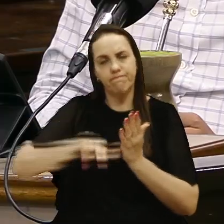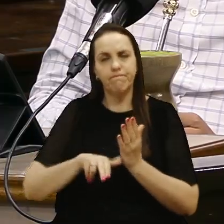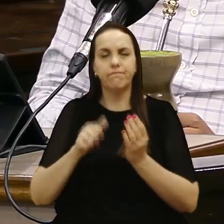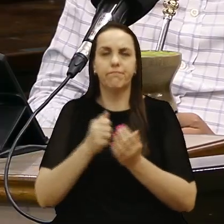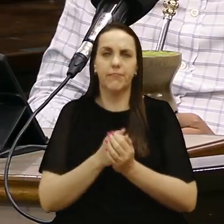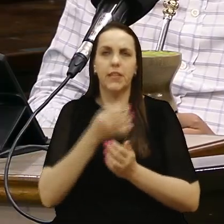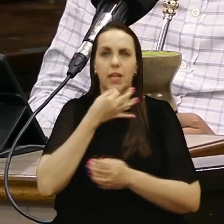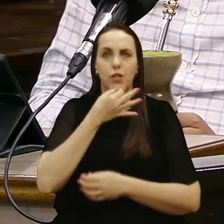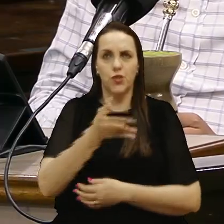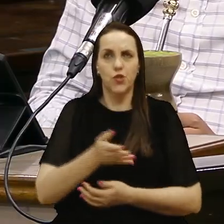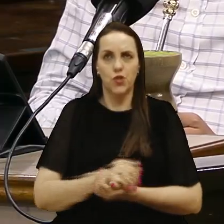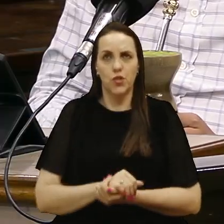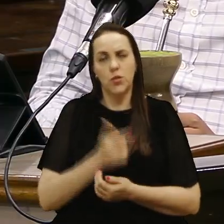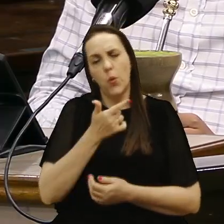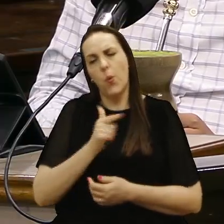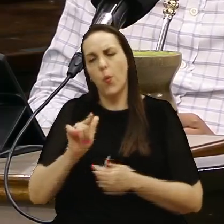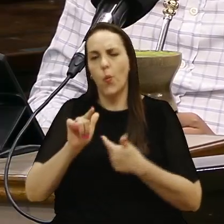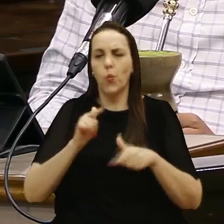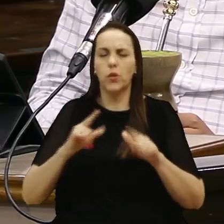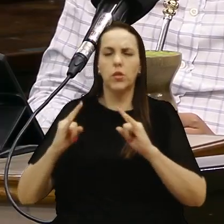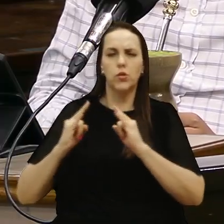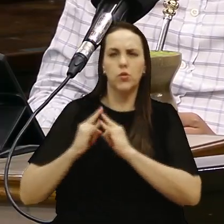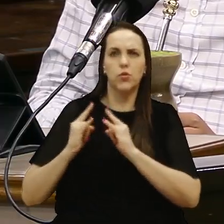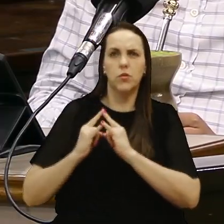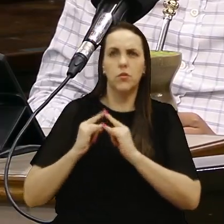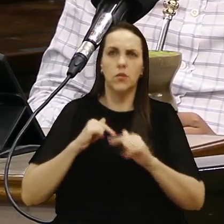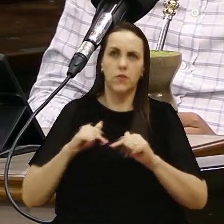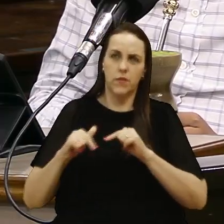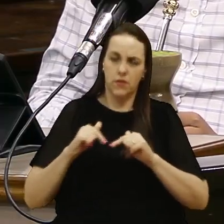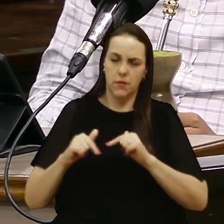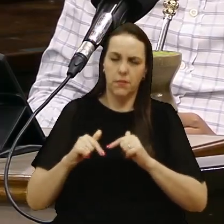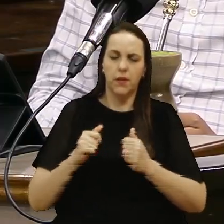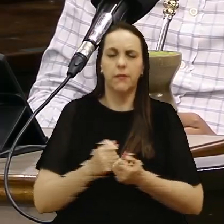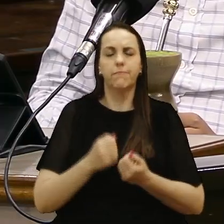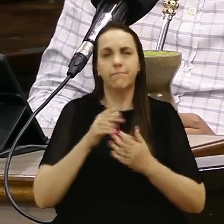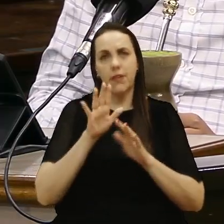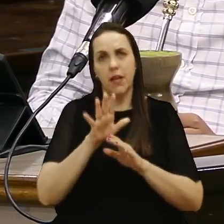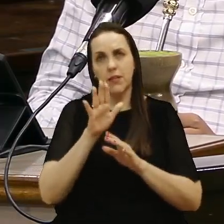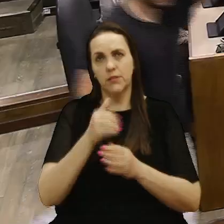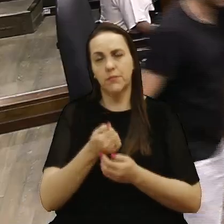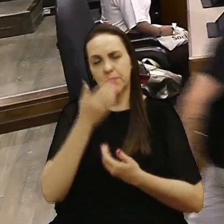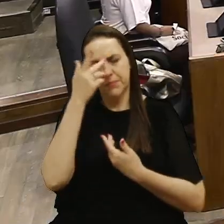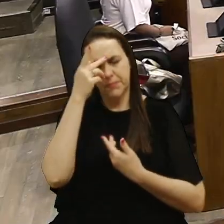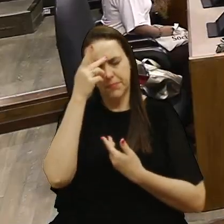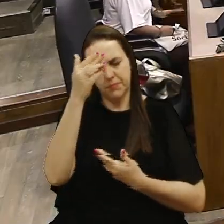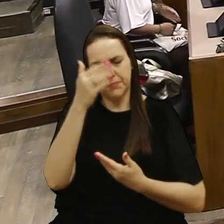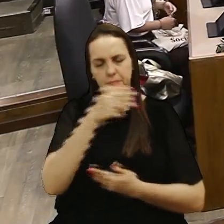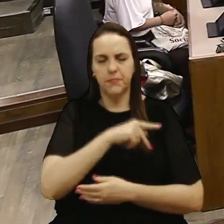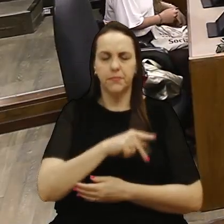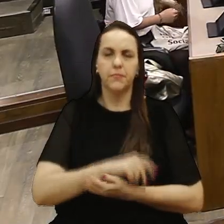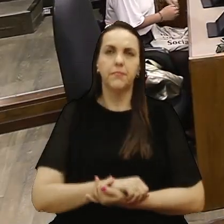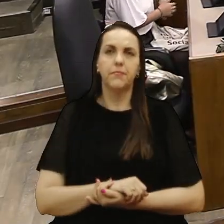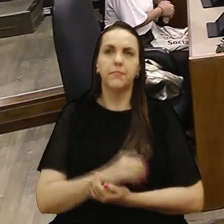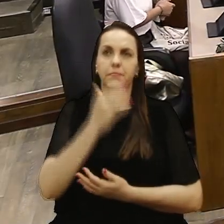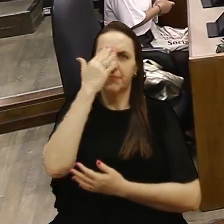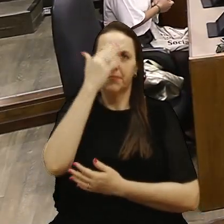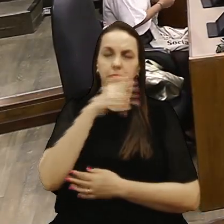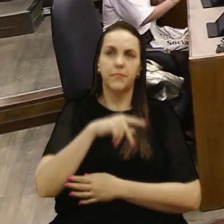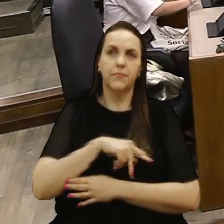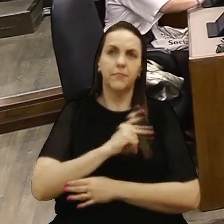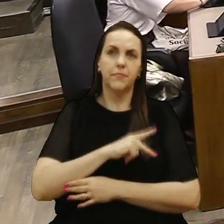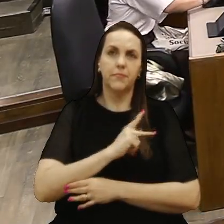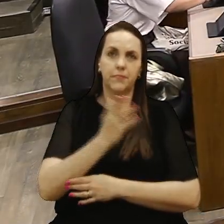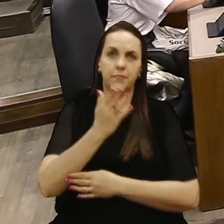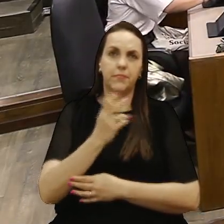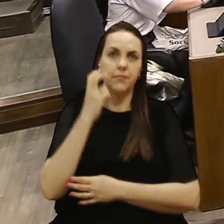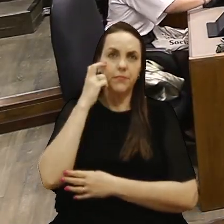do Sul, entre outras entidades que fazem esse trabalho. Seria isso, senhor presidente. Muito obrigado. Obrigado, vereador Pedro Rodrigues. Com a palavra,